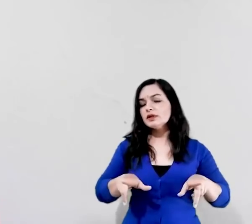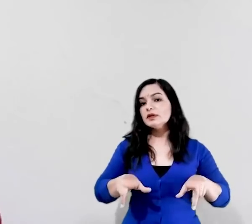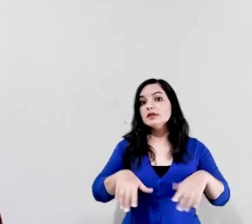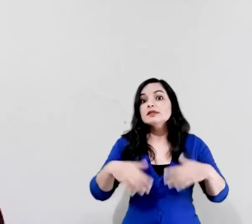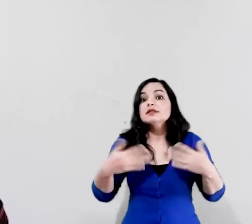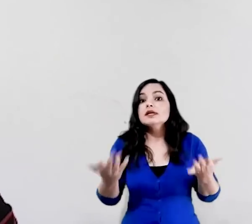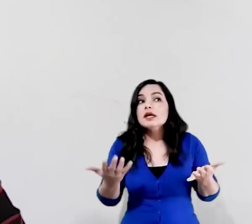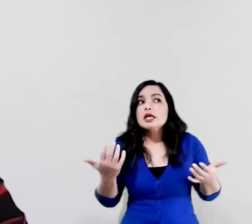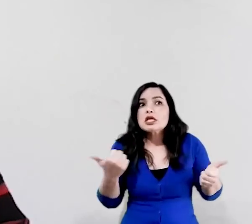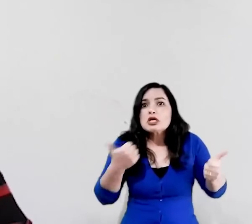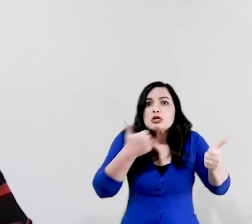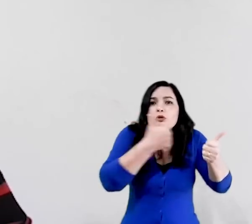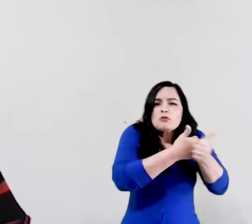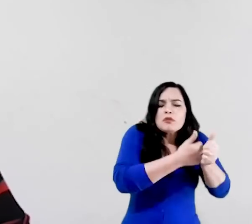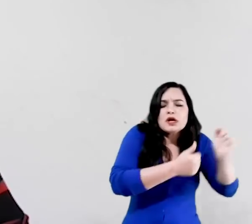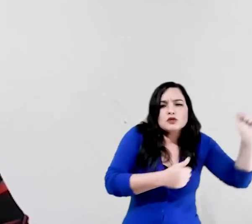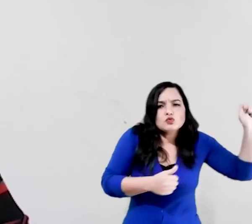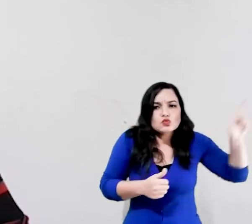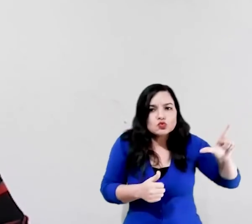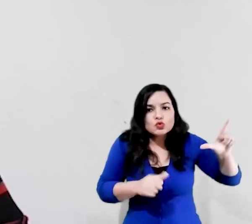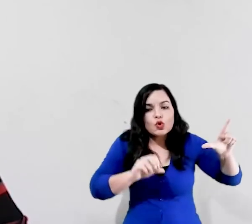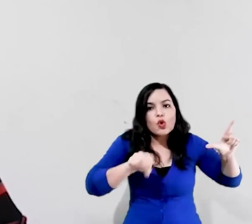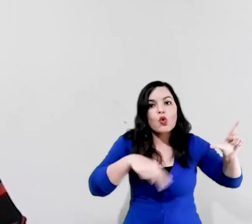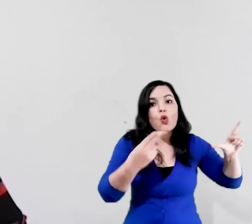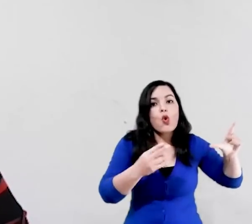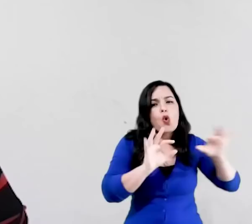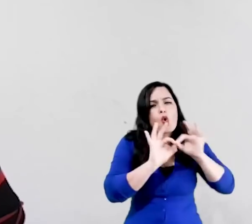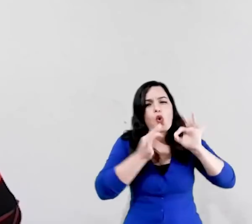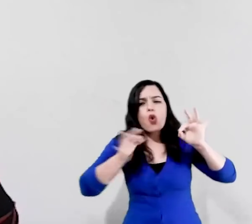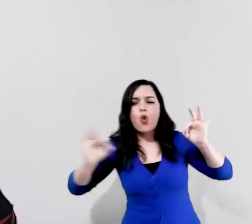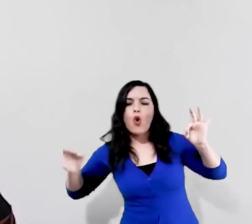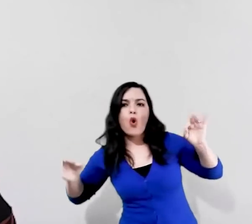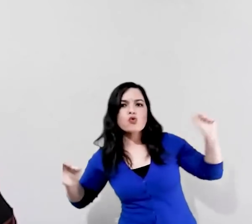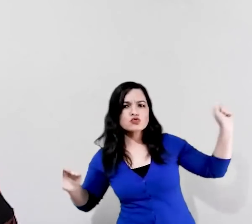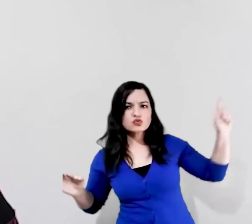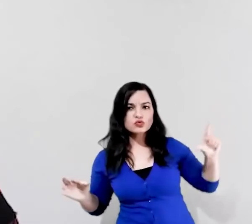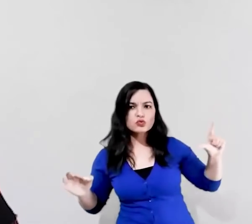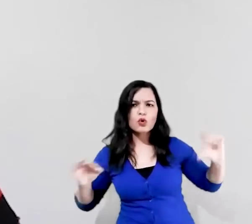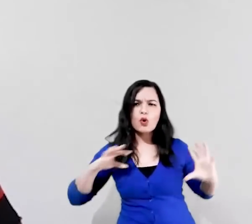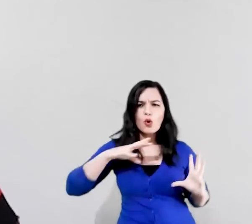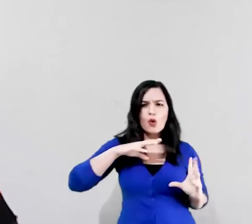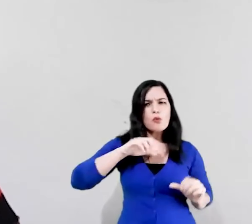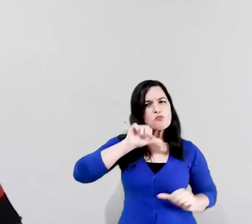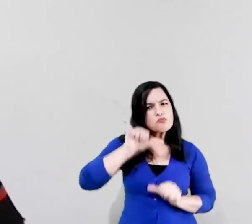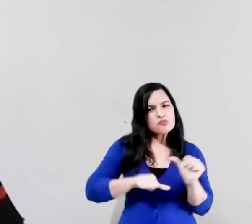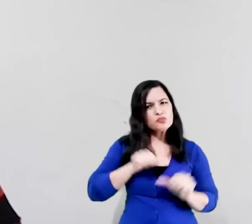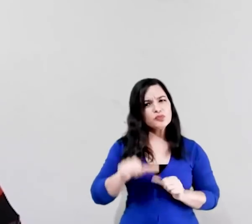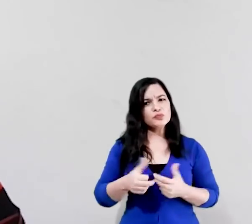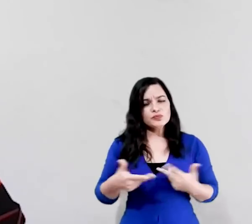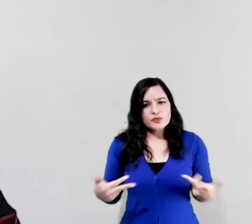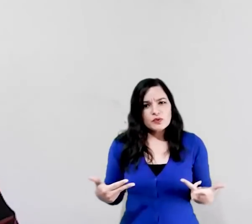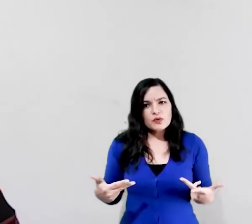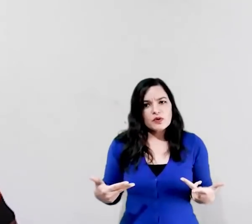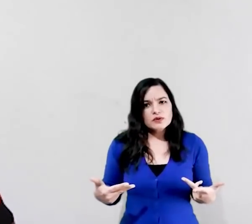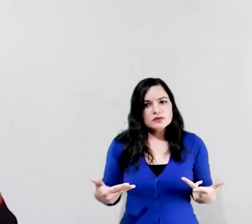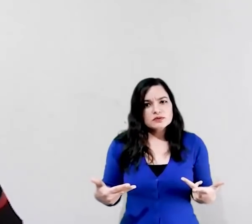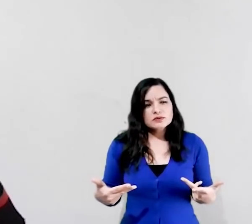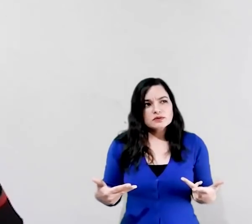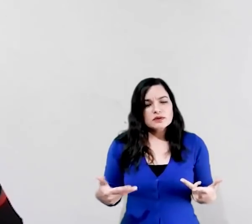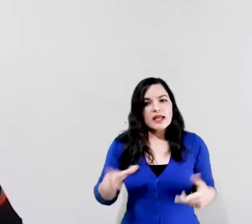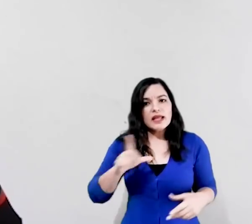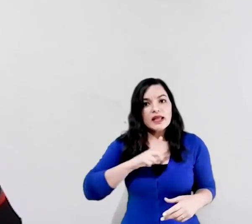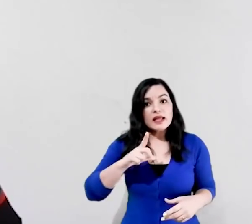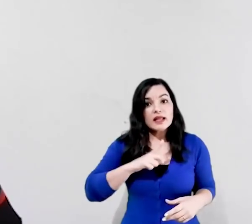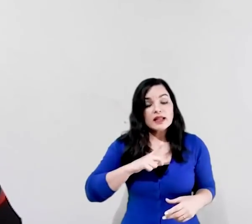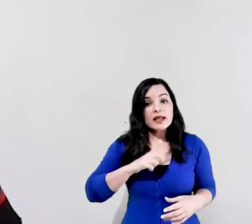mais próximo do Sol ou mais distante do Sol modifica alguma coisa que nós temos na